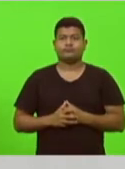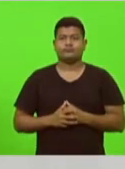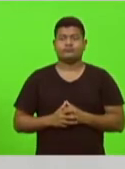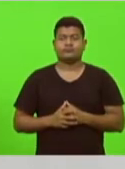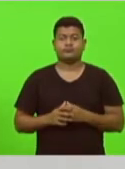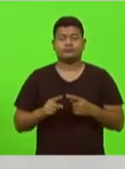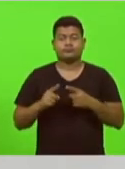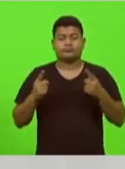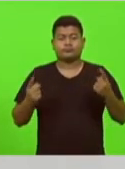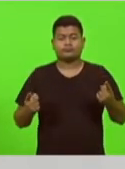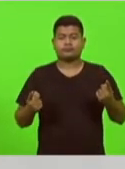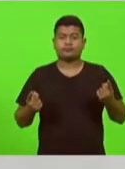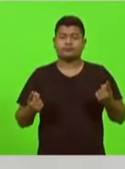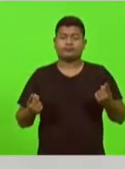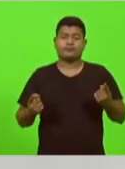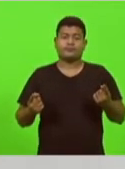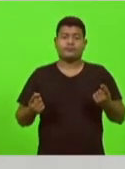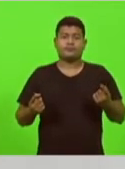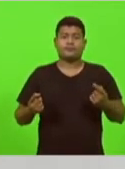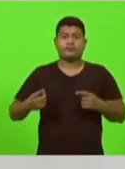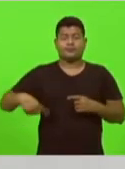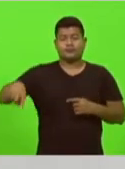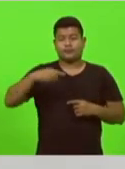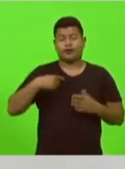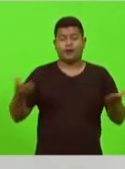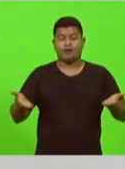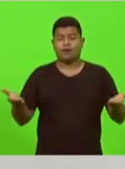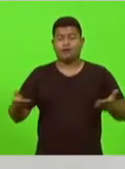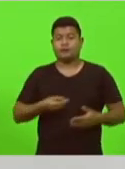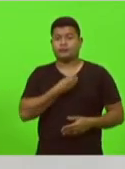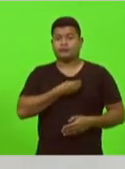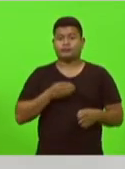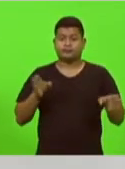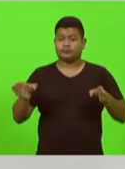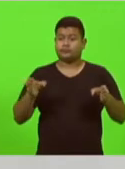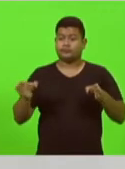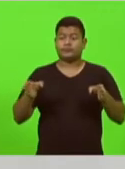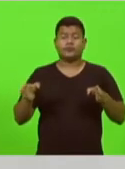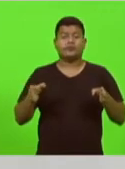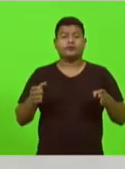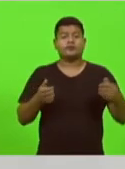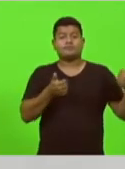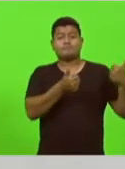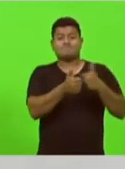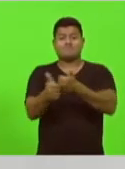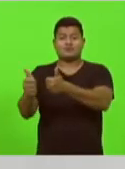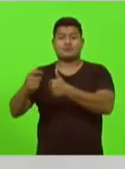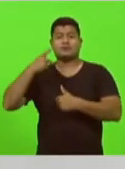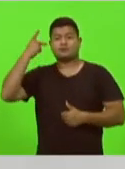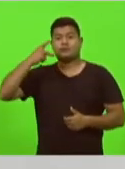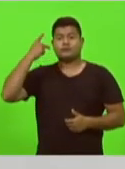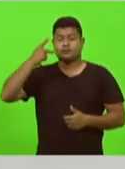Então, logicamente, nós estamos vivendo uma perseguição política, nítido